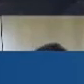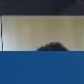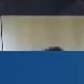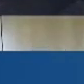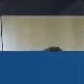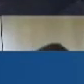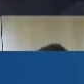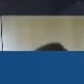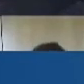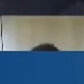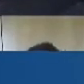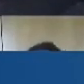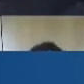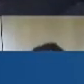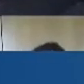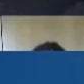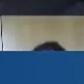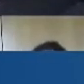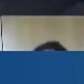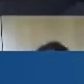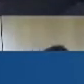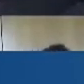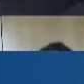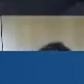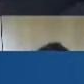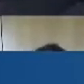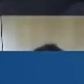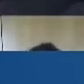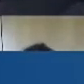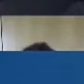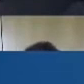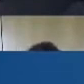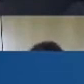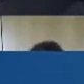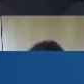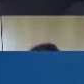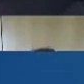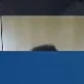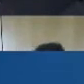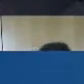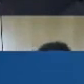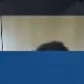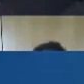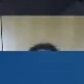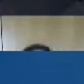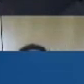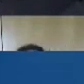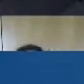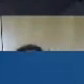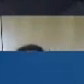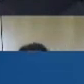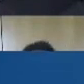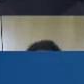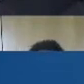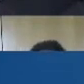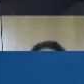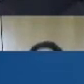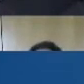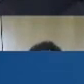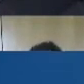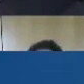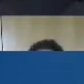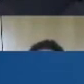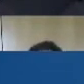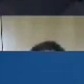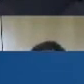sobre a dinâmica desse crime ocorrido há mais de 5 anos no Rio de Janeiro, tendo como vítima